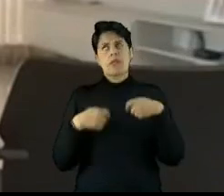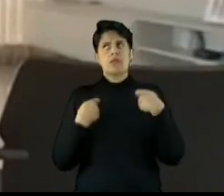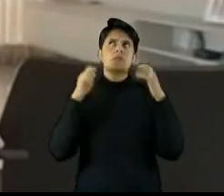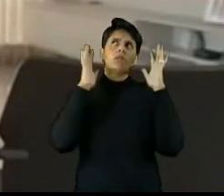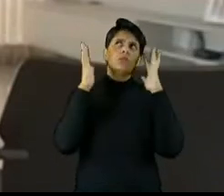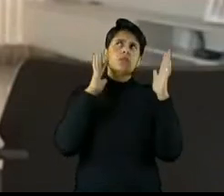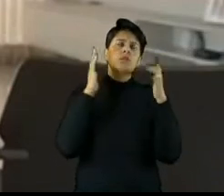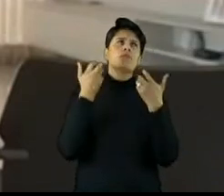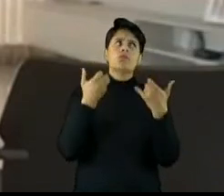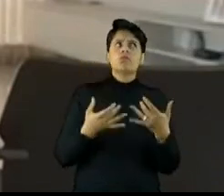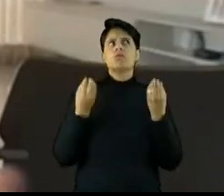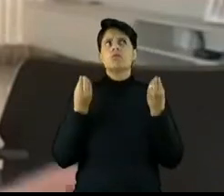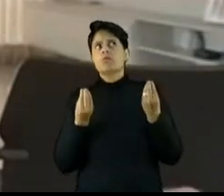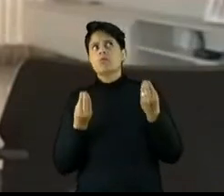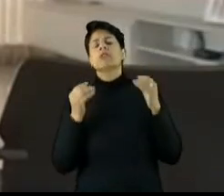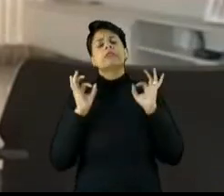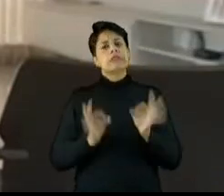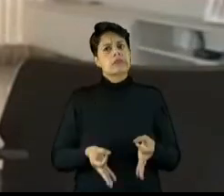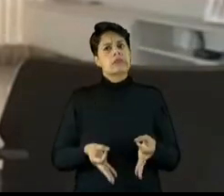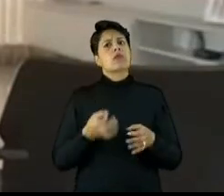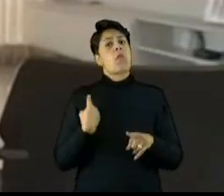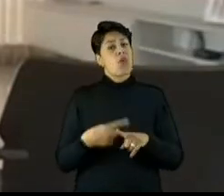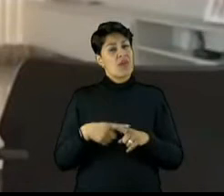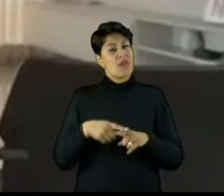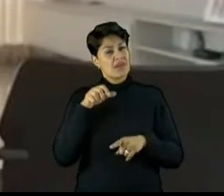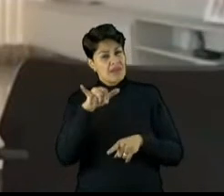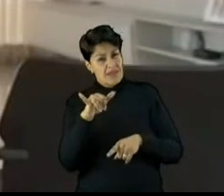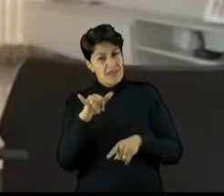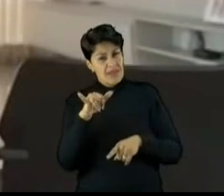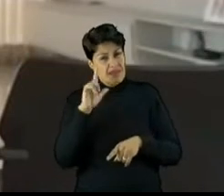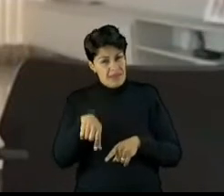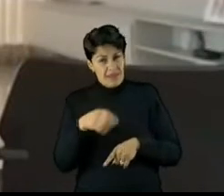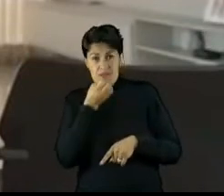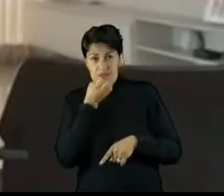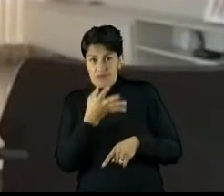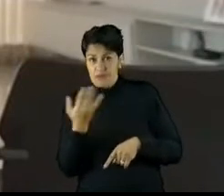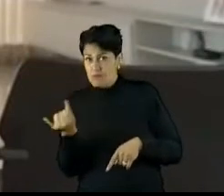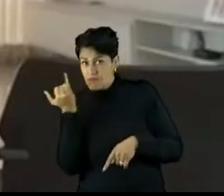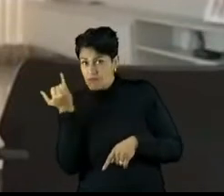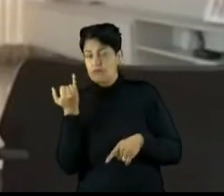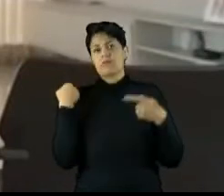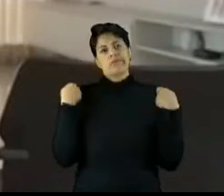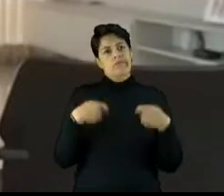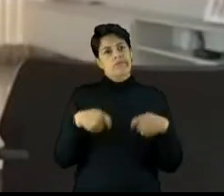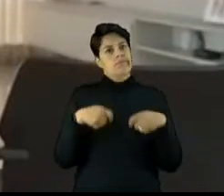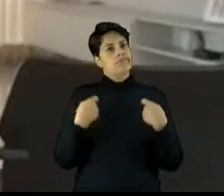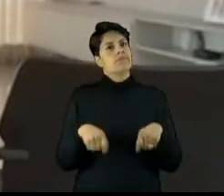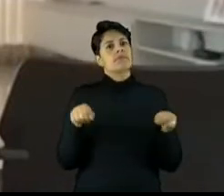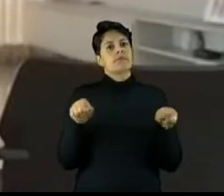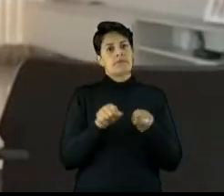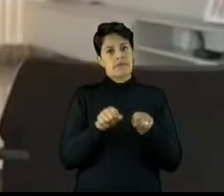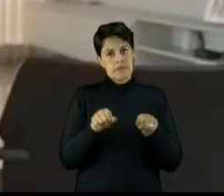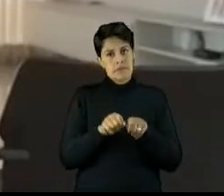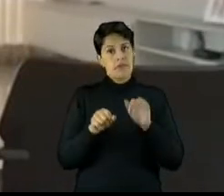Senhora presidente, senhores ministros, senhora representante do Ministério Público, eu gostaria de endossar a